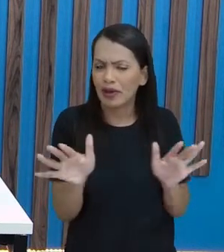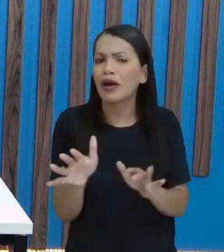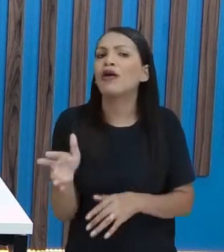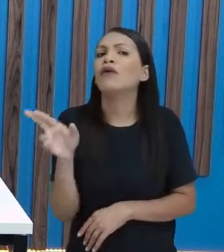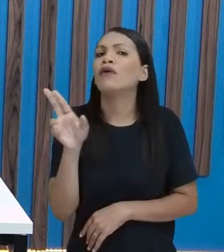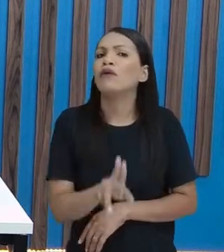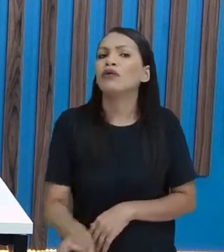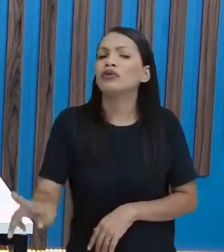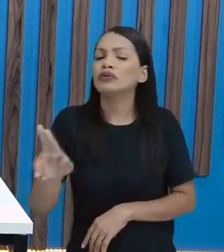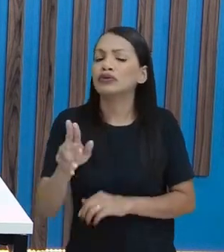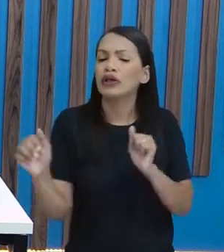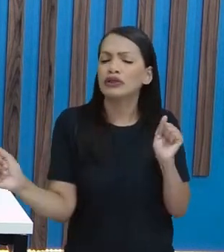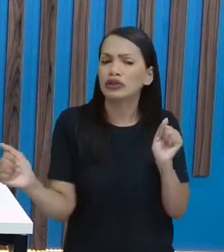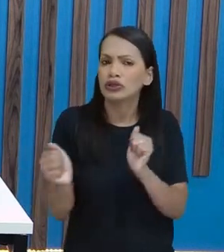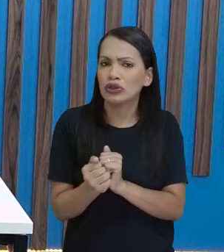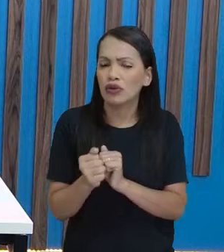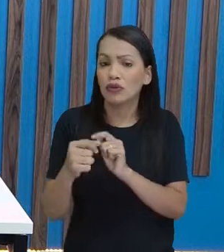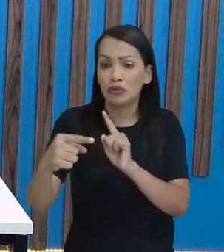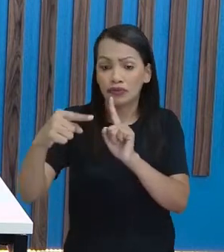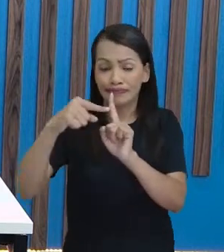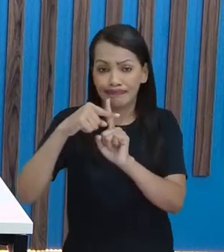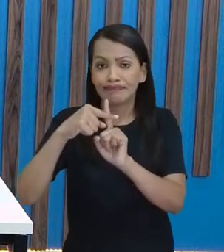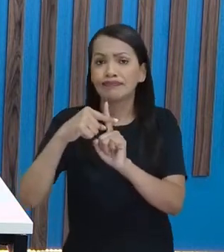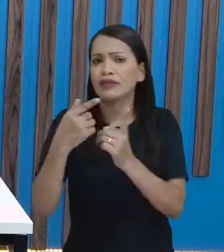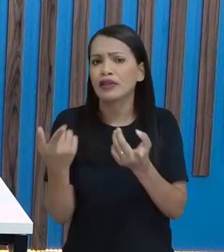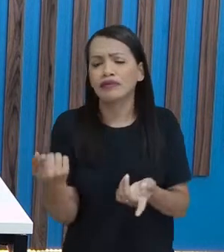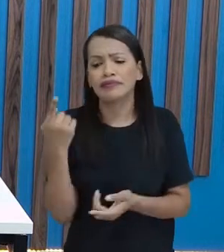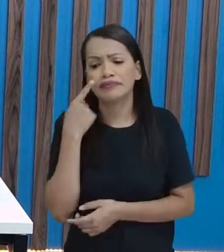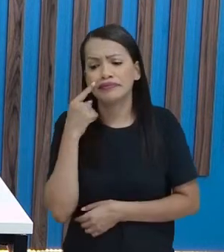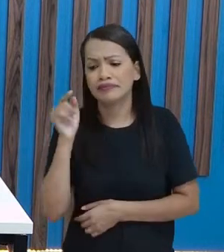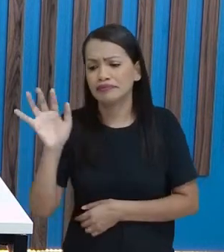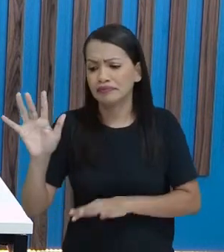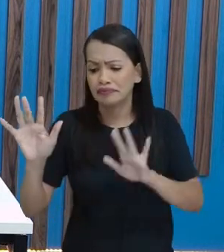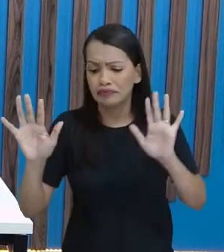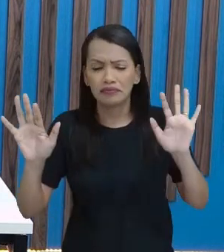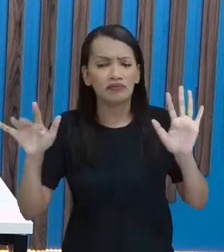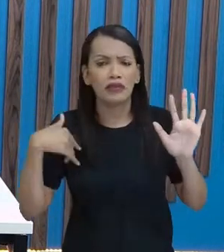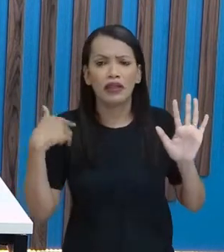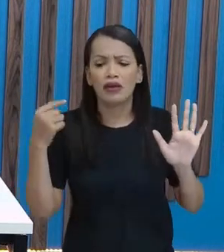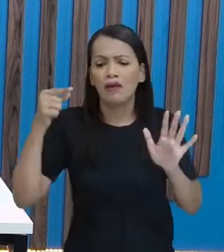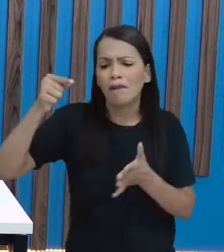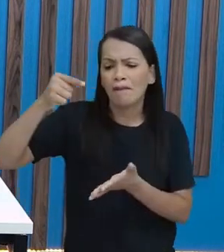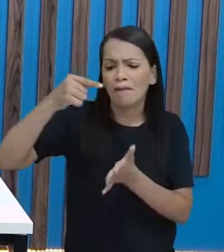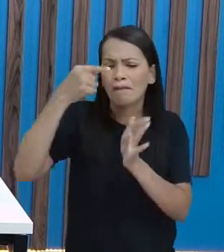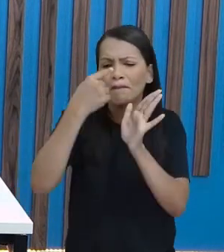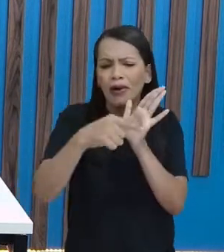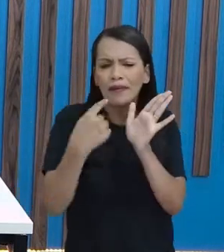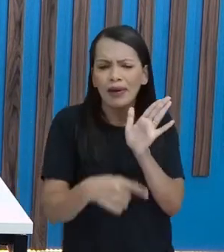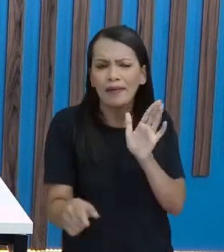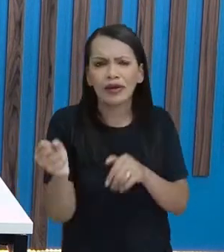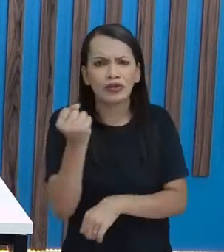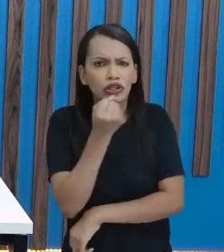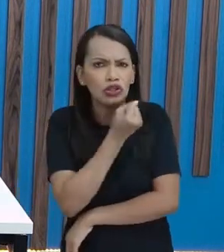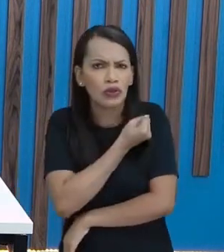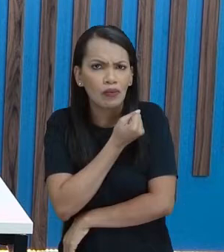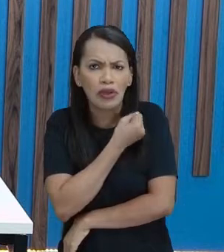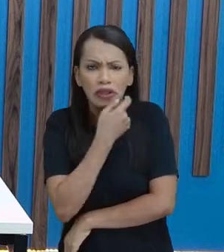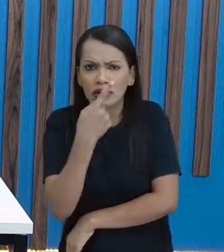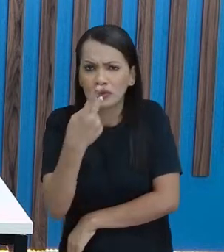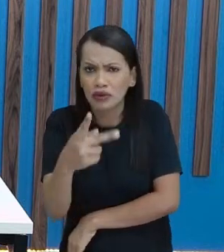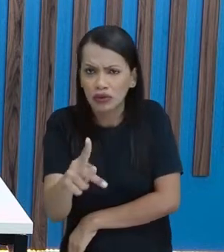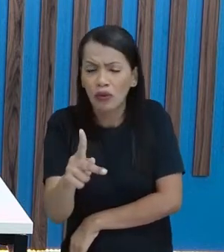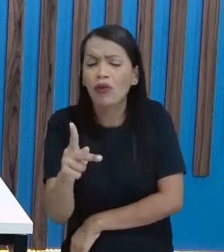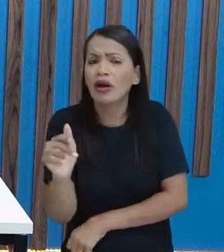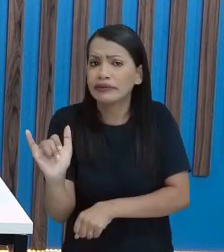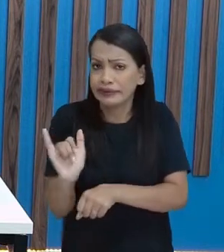soma. Use do jeito que você achar melhor, com palitinhos, escrevendo o número, da sua maneira, a sua